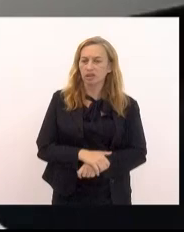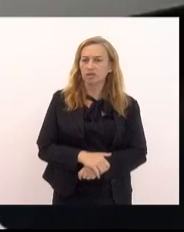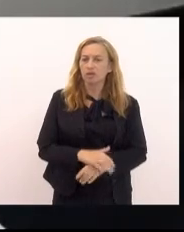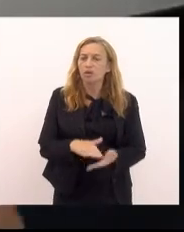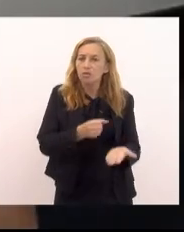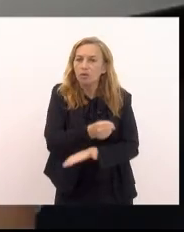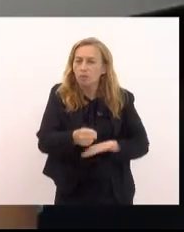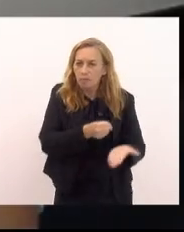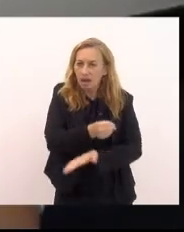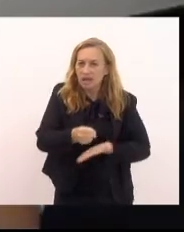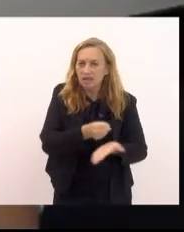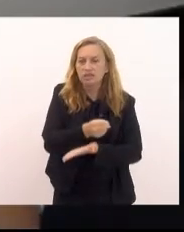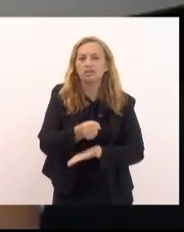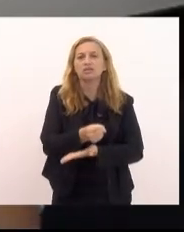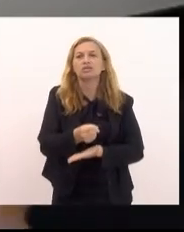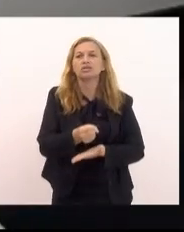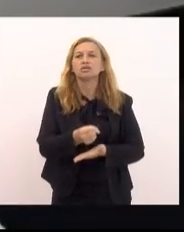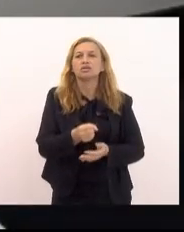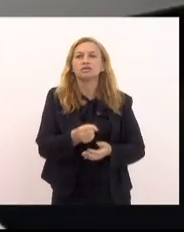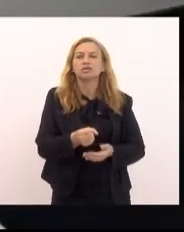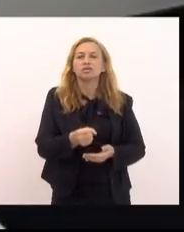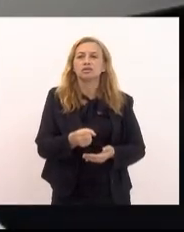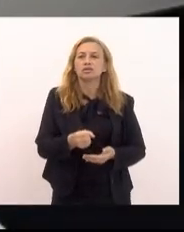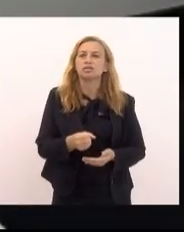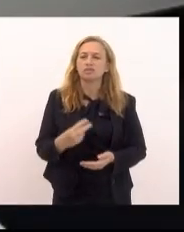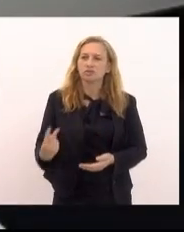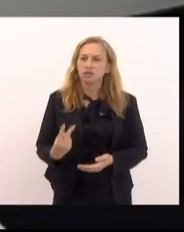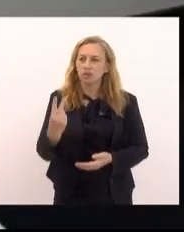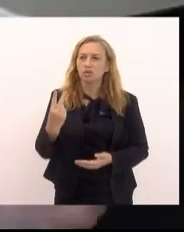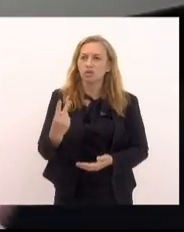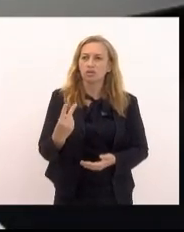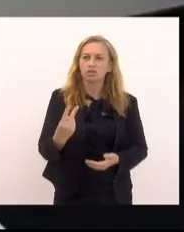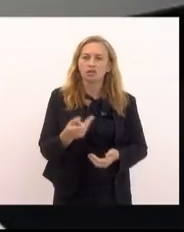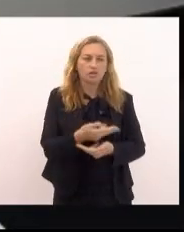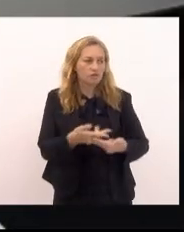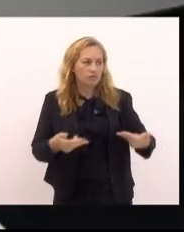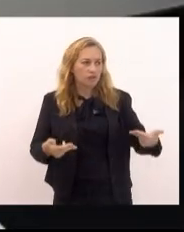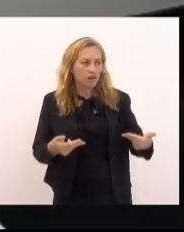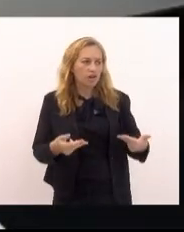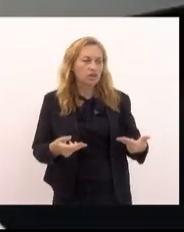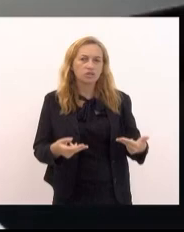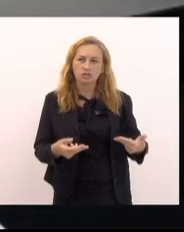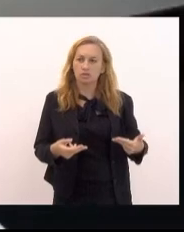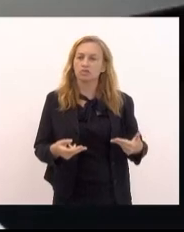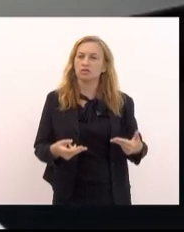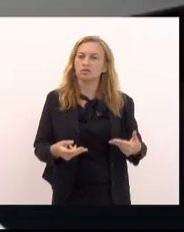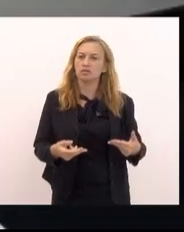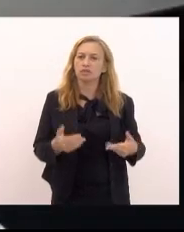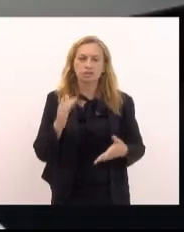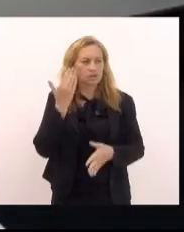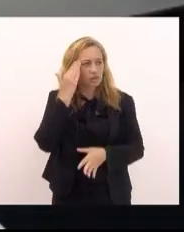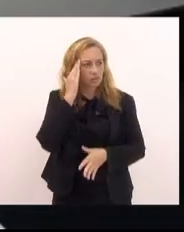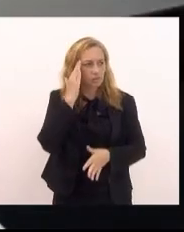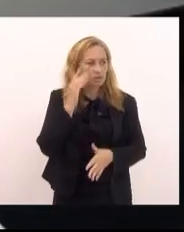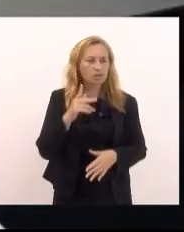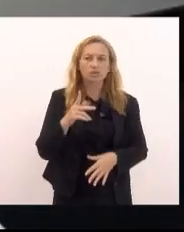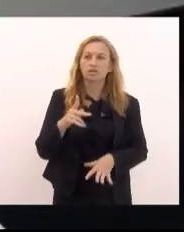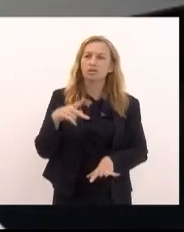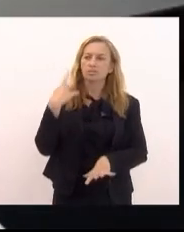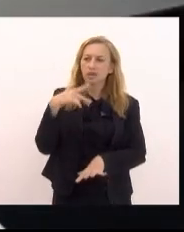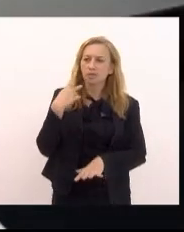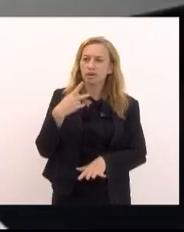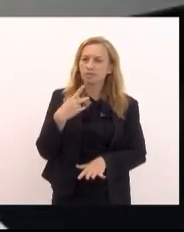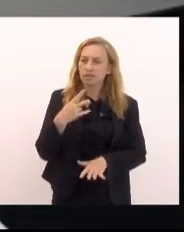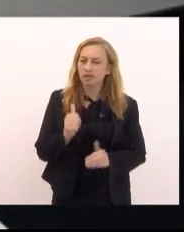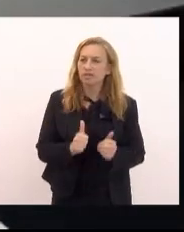princípios da economia popular solidária. Nós temos uma farta legislação aqui na Assembleia, produzida sobretudo pela nossa frente